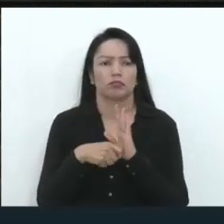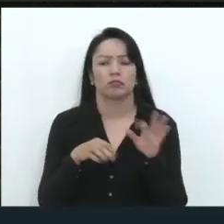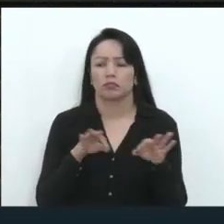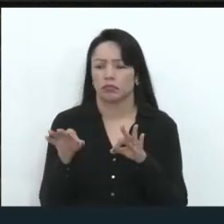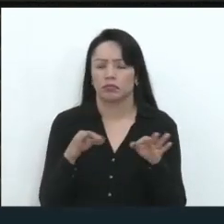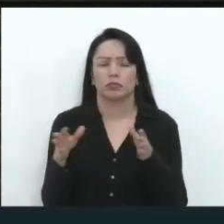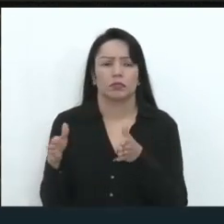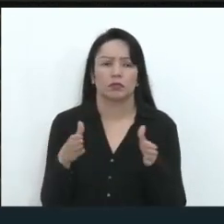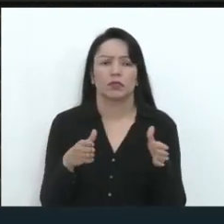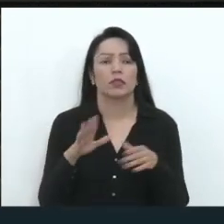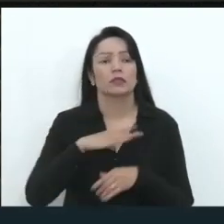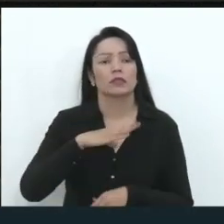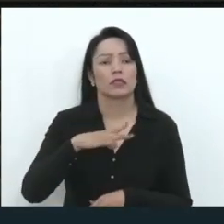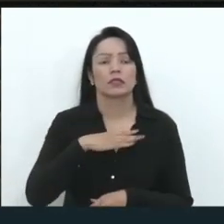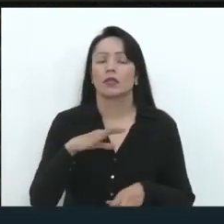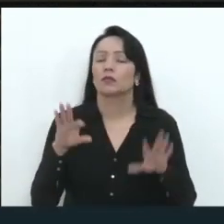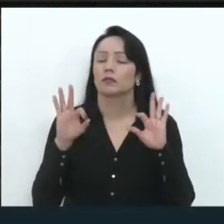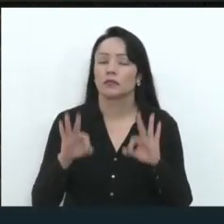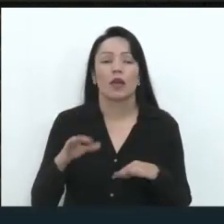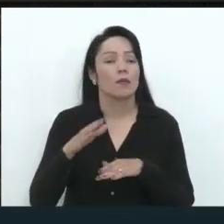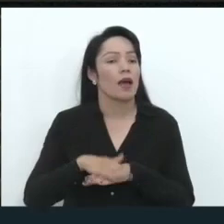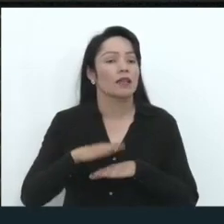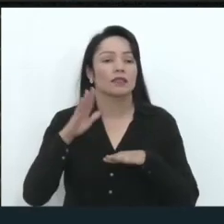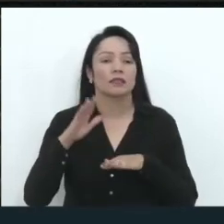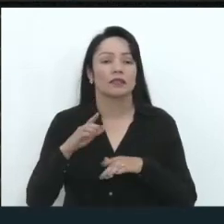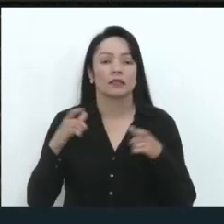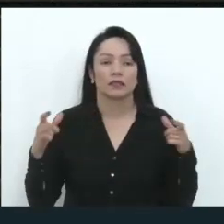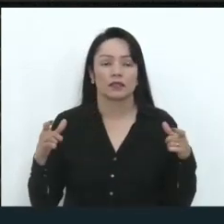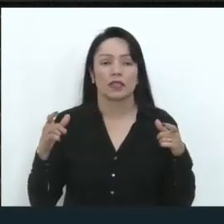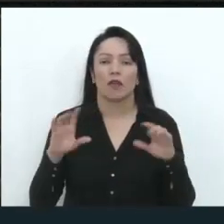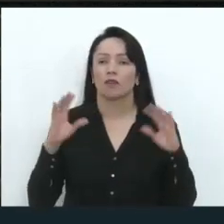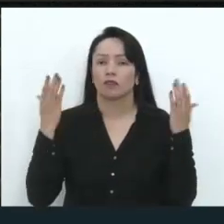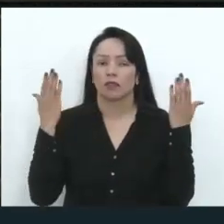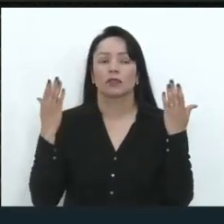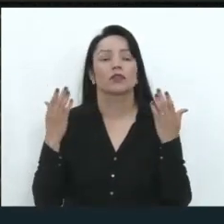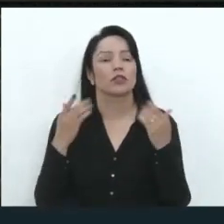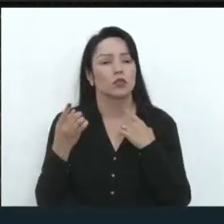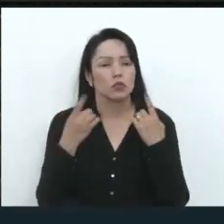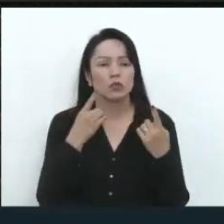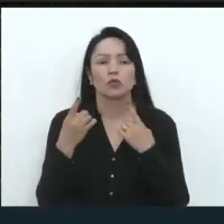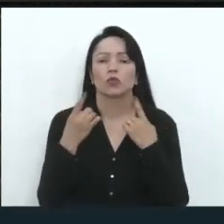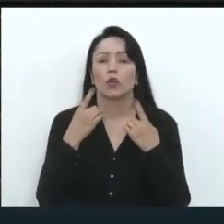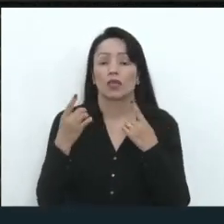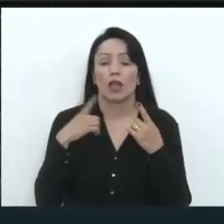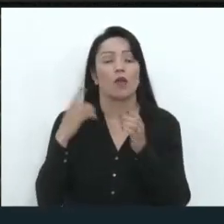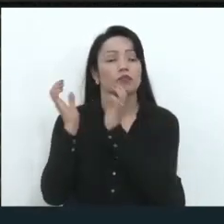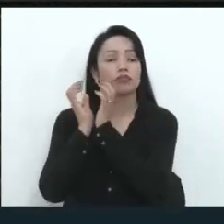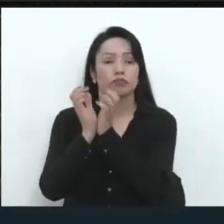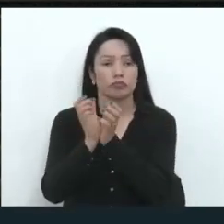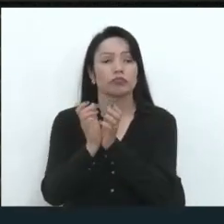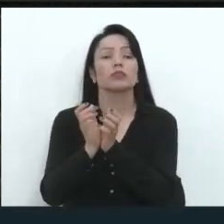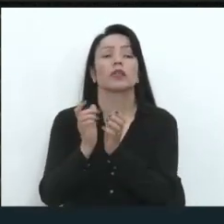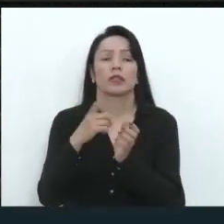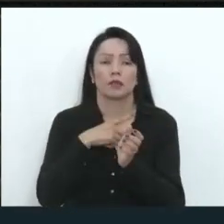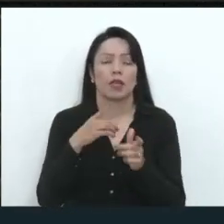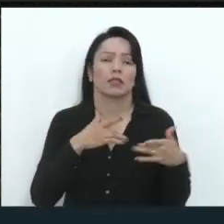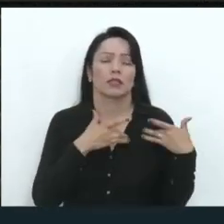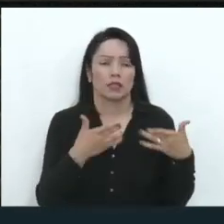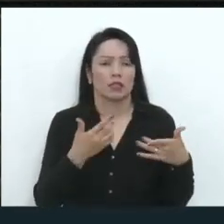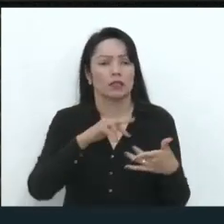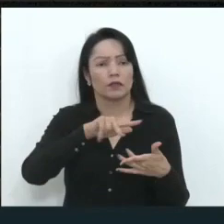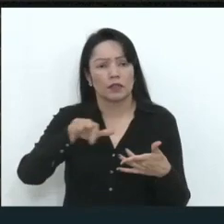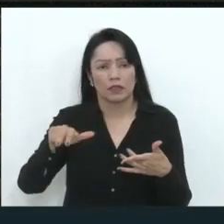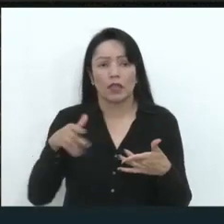cidade. Com certeza é o maior evento de debate, discussão e premiação das iniciativas voltadas